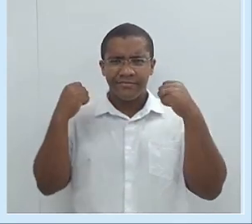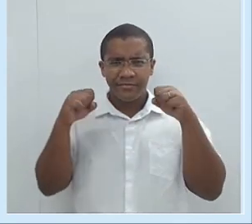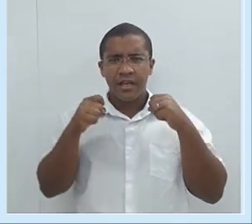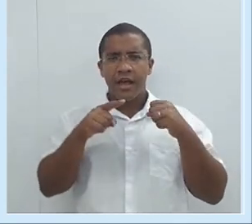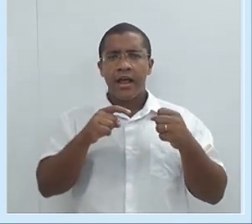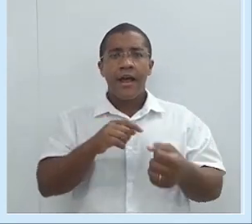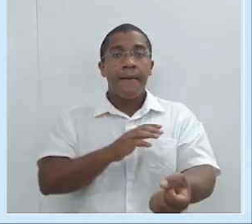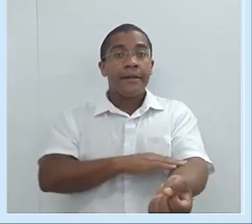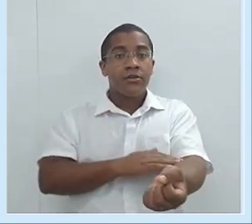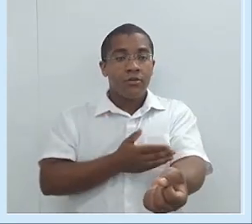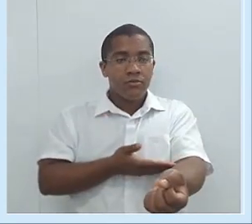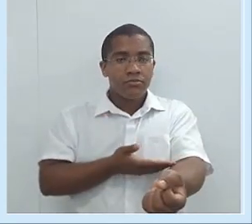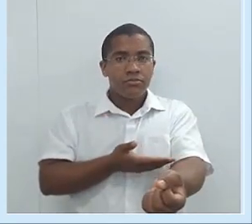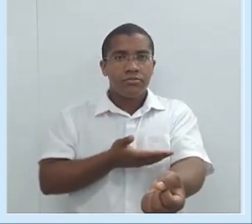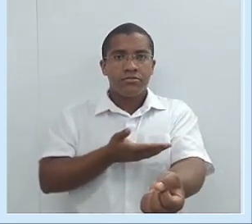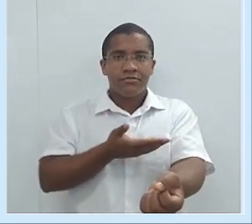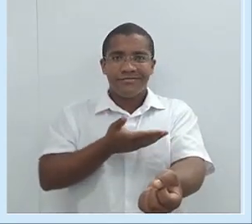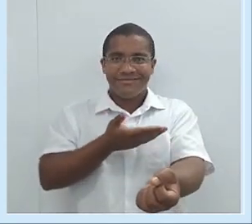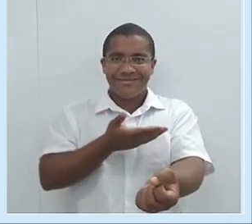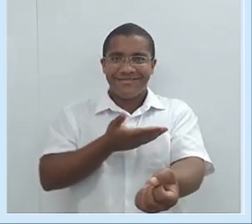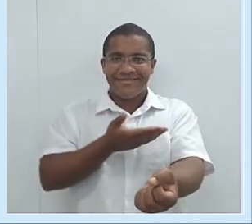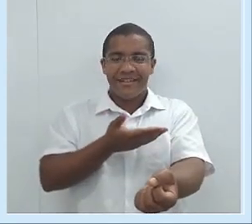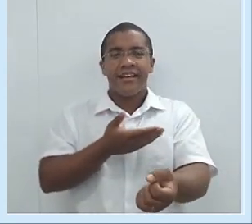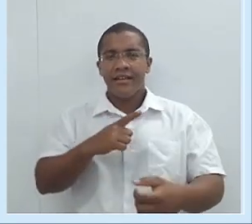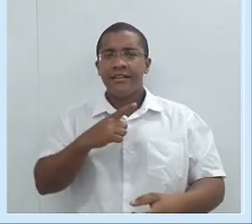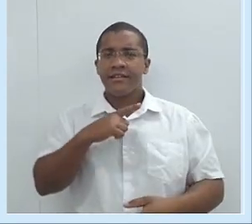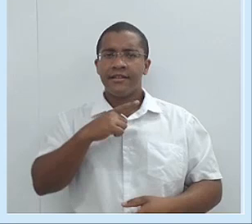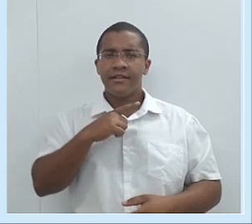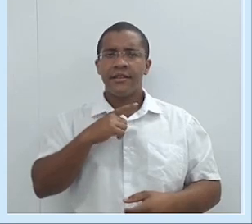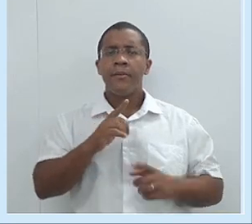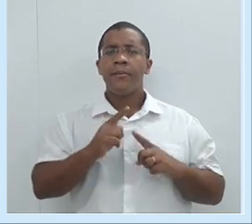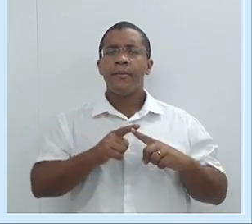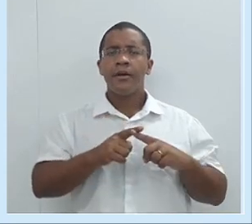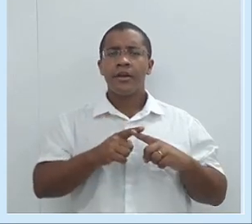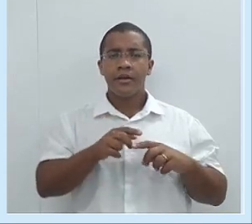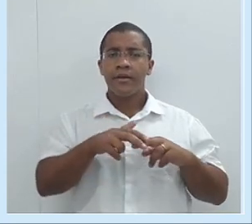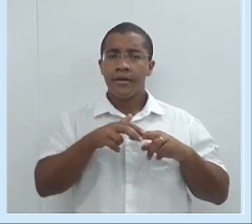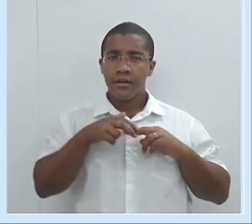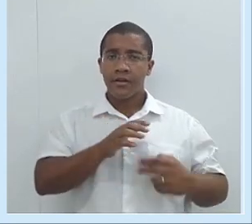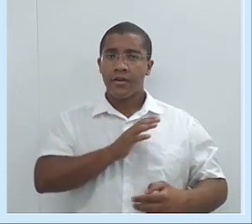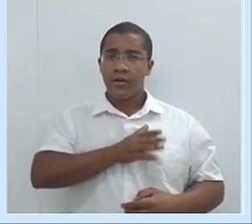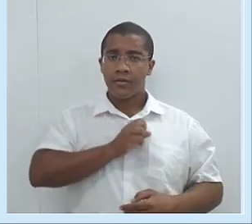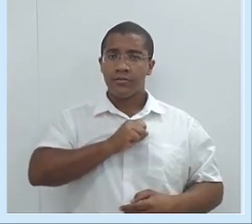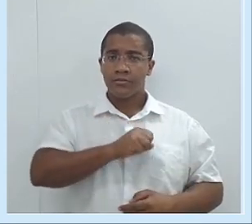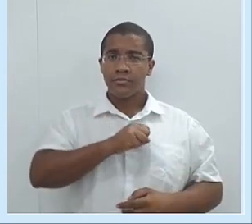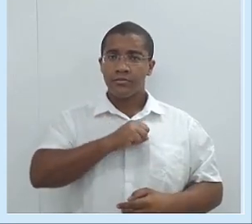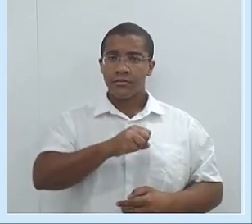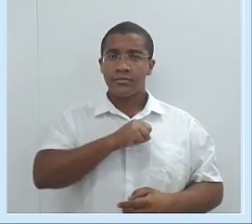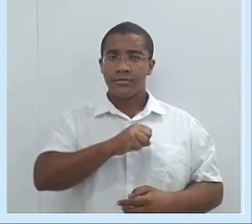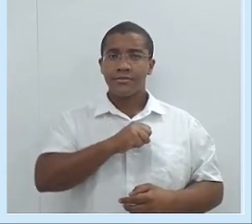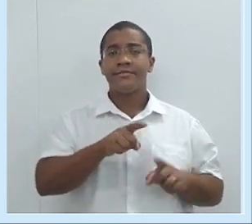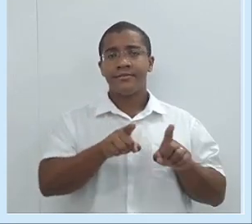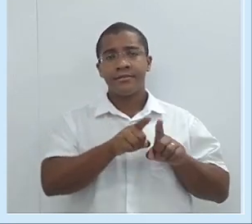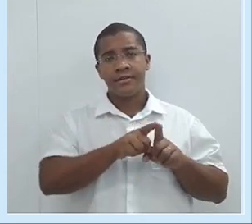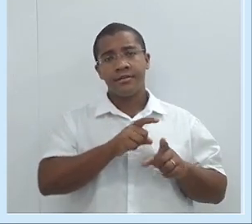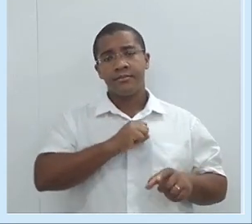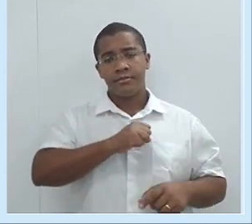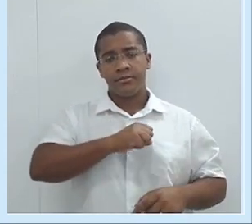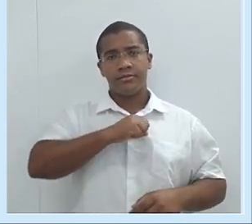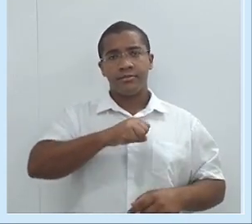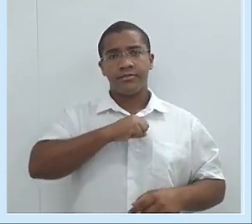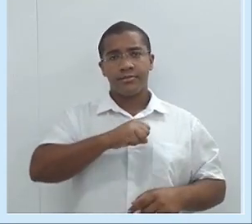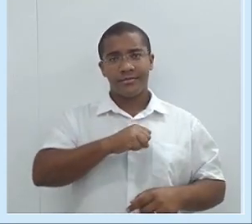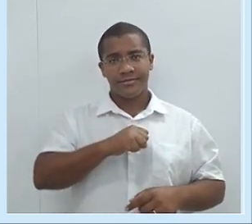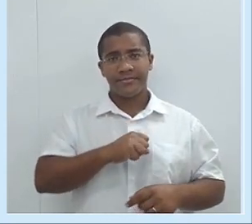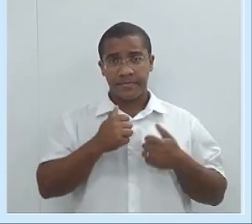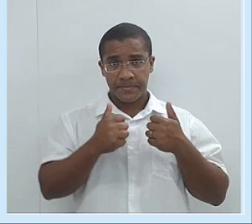atividade física, a pressão arterial ela vai aumentar. Essa frequência cardíaca também aumenta. Ela vai se elevar mais do